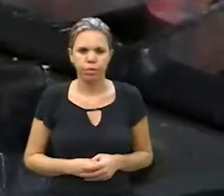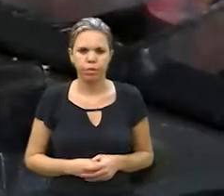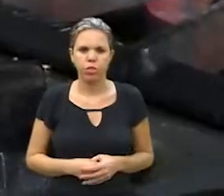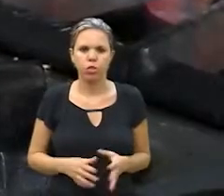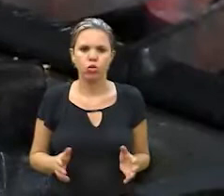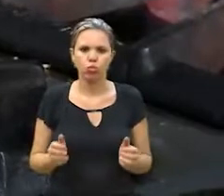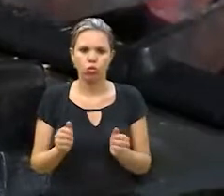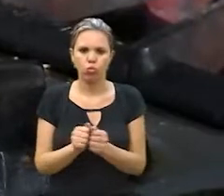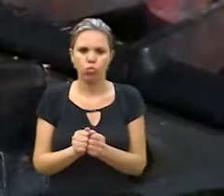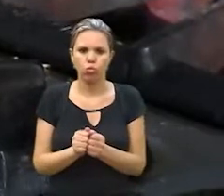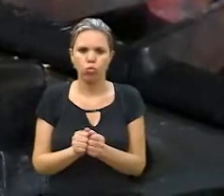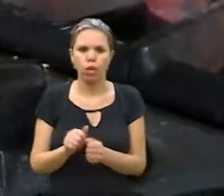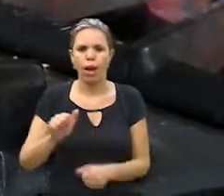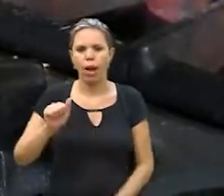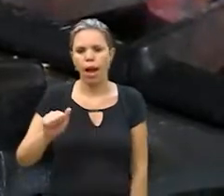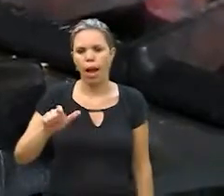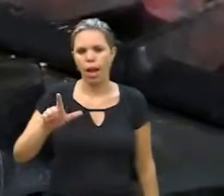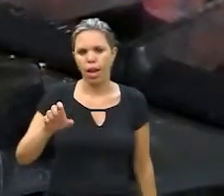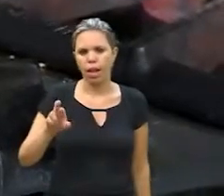Junte o alecrim picado.